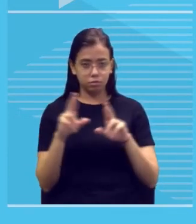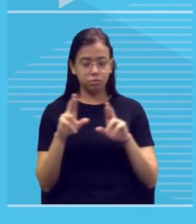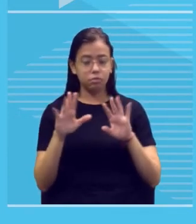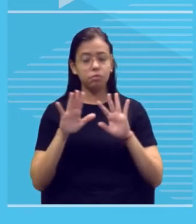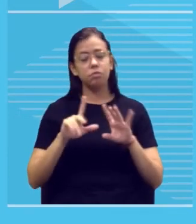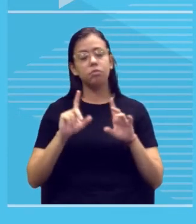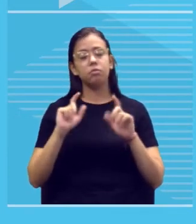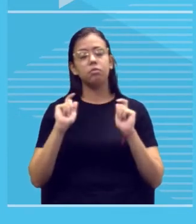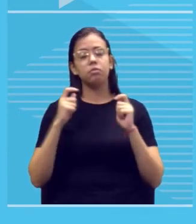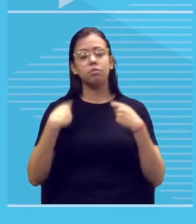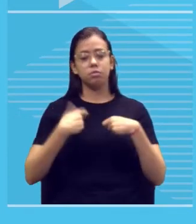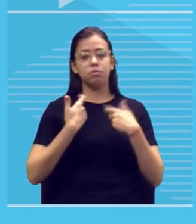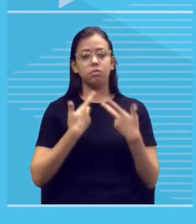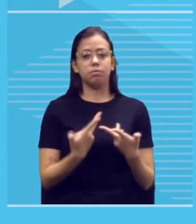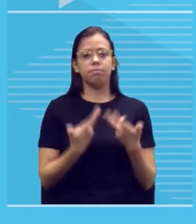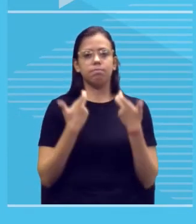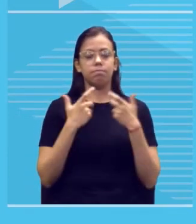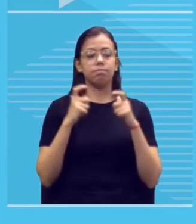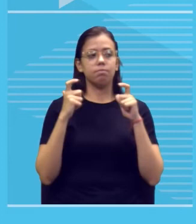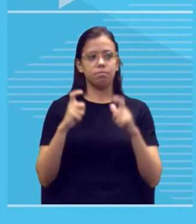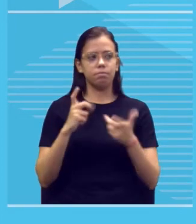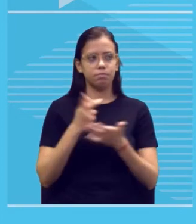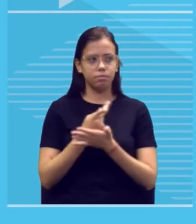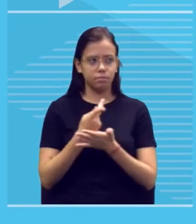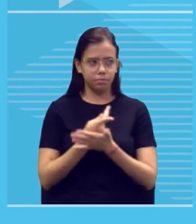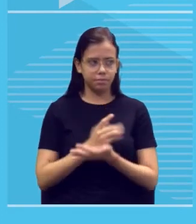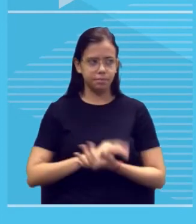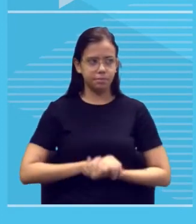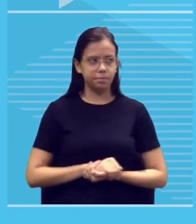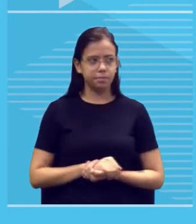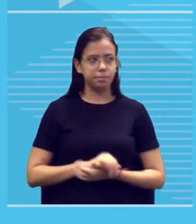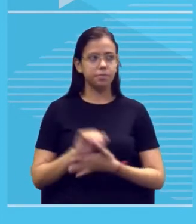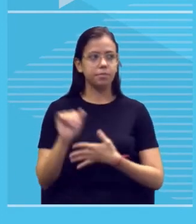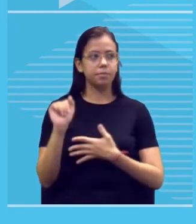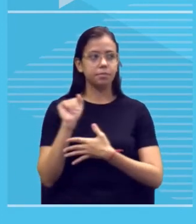aí a gente vai ter que identificar Onde é que estão os erros